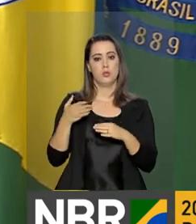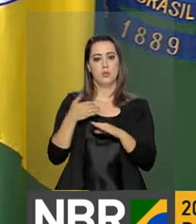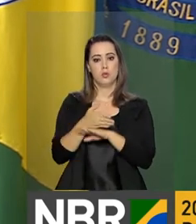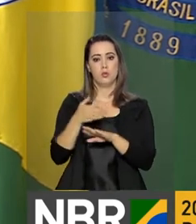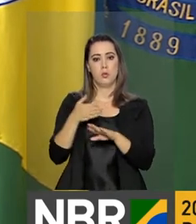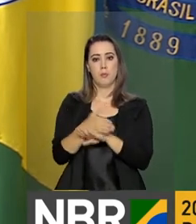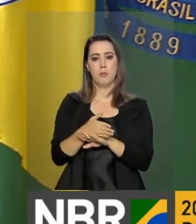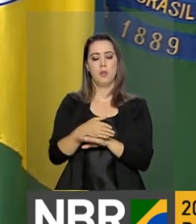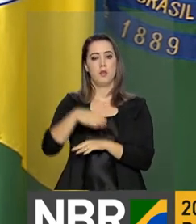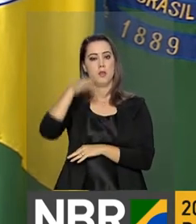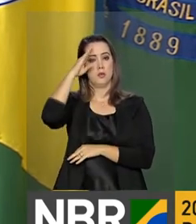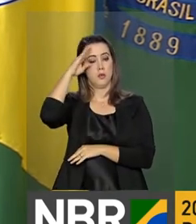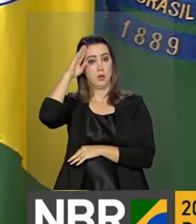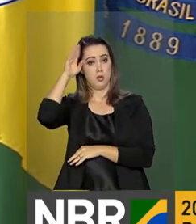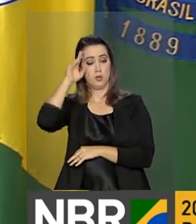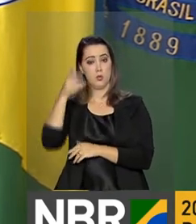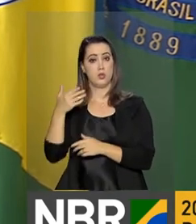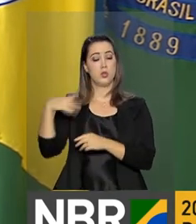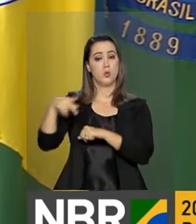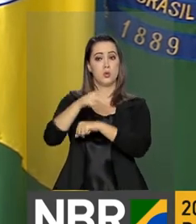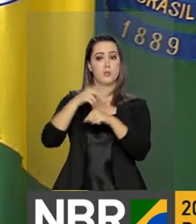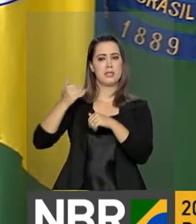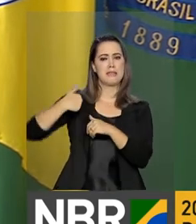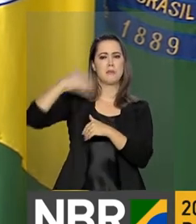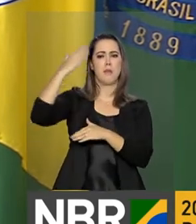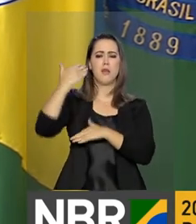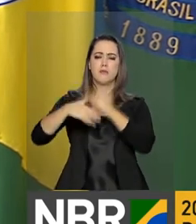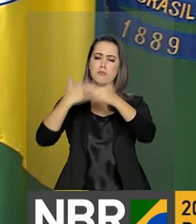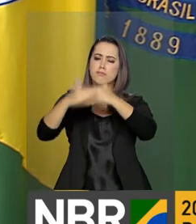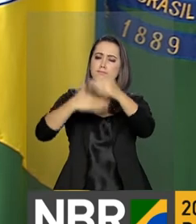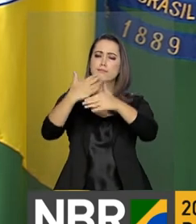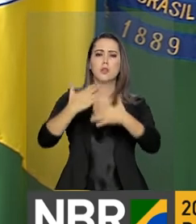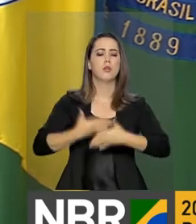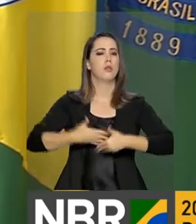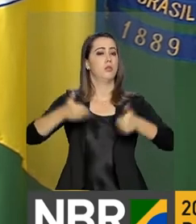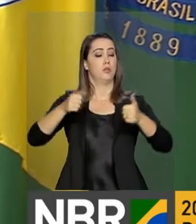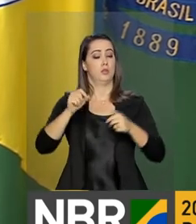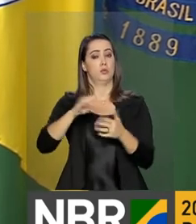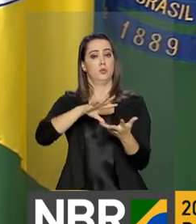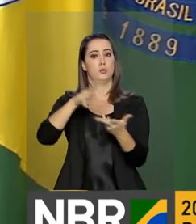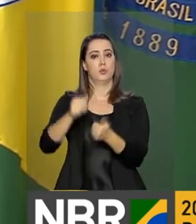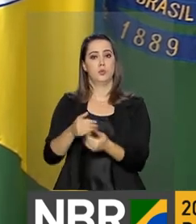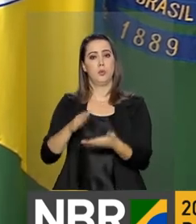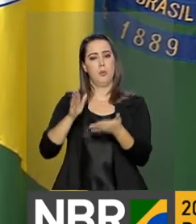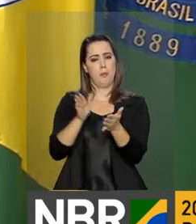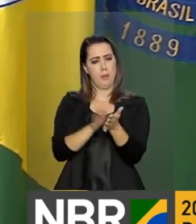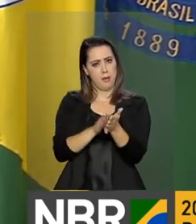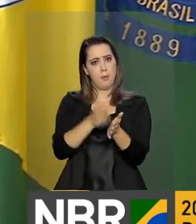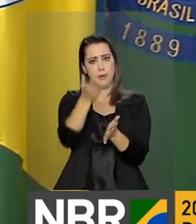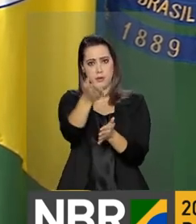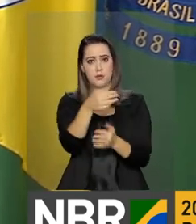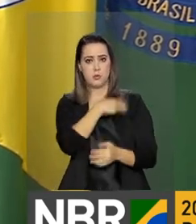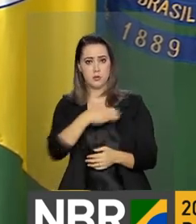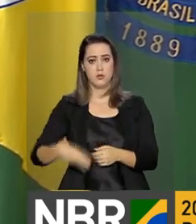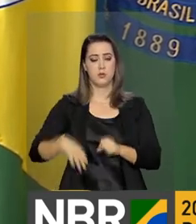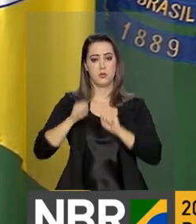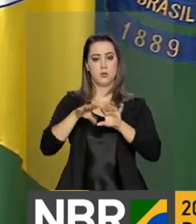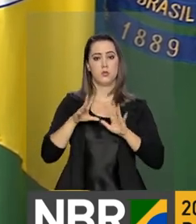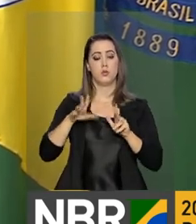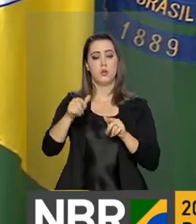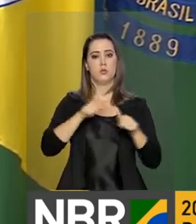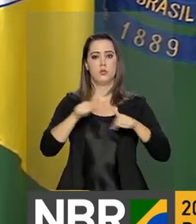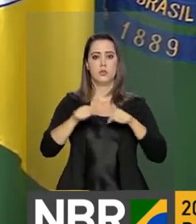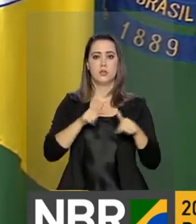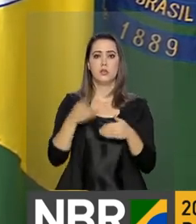e superior, dos países mais desenvolvidos do mundo. Meus parabéns a Mendonça, Maria Helena e a todos que